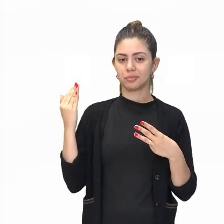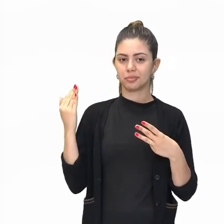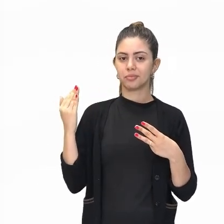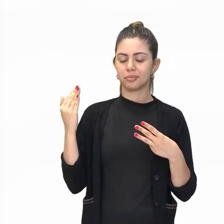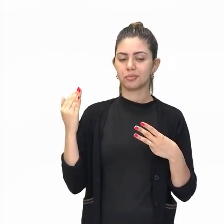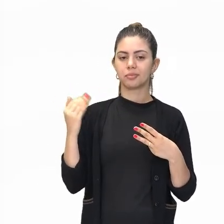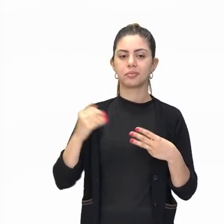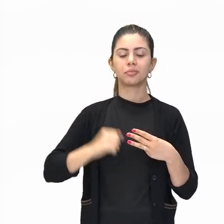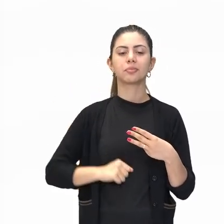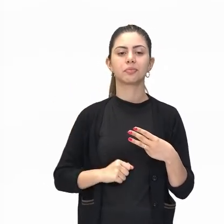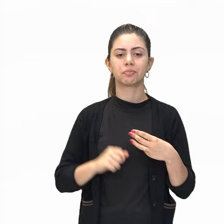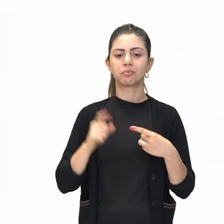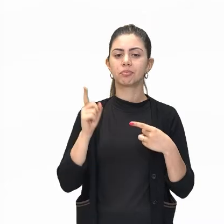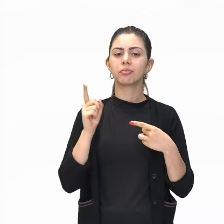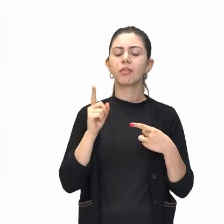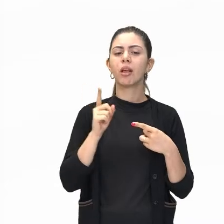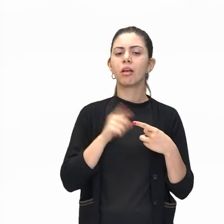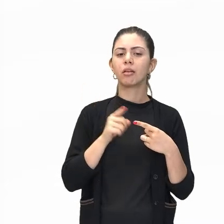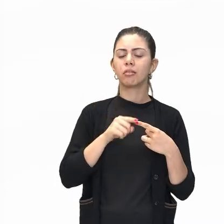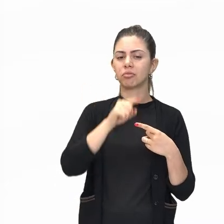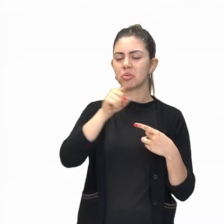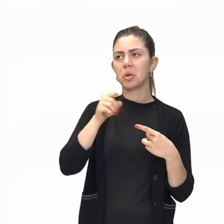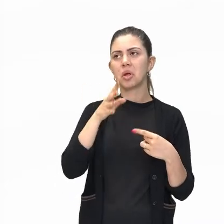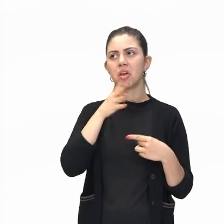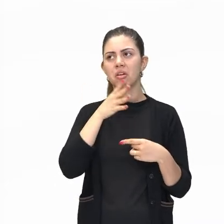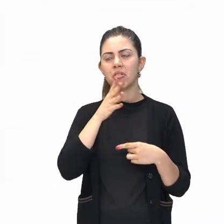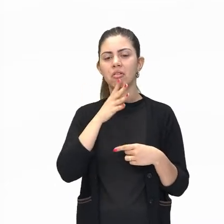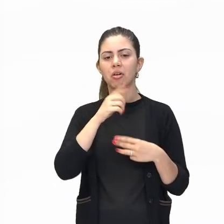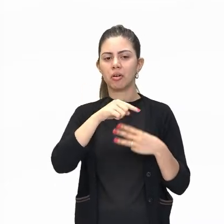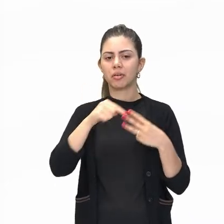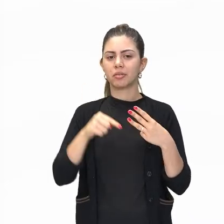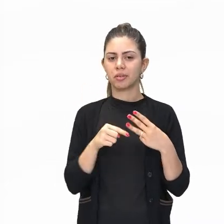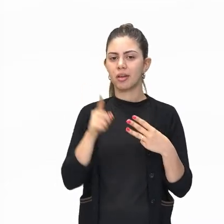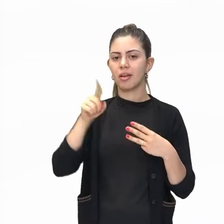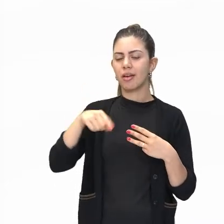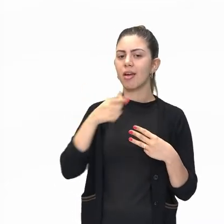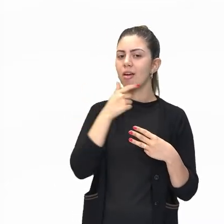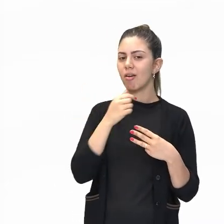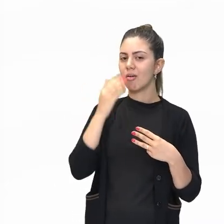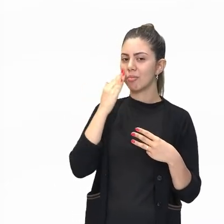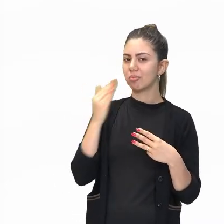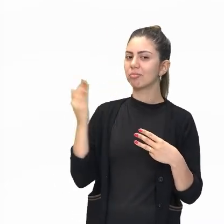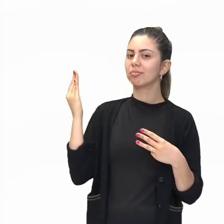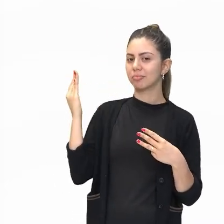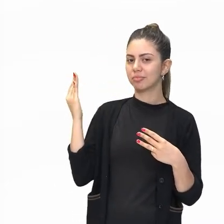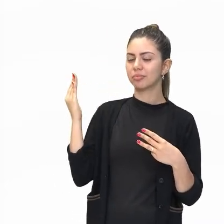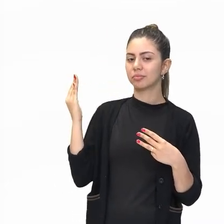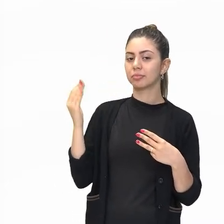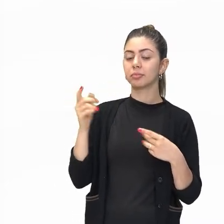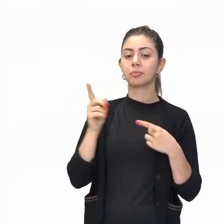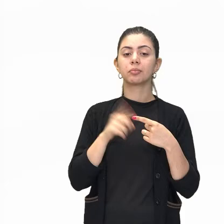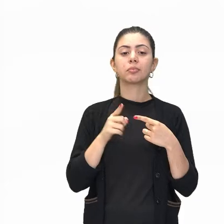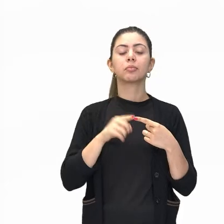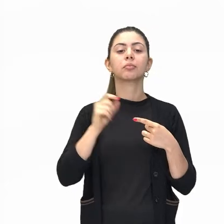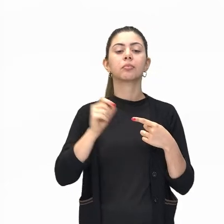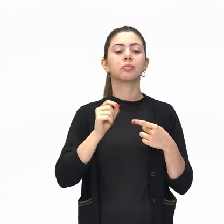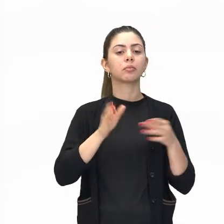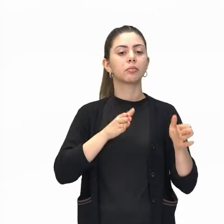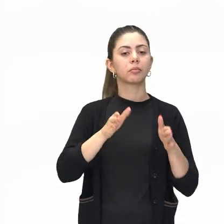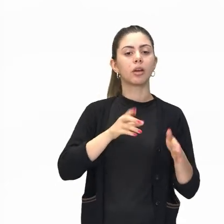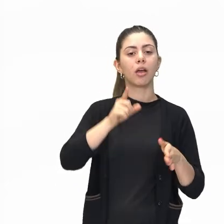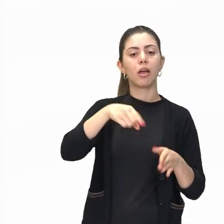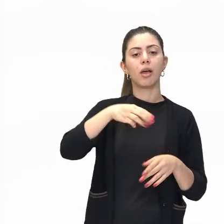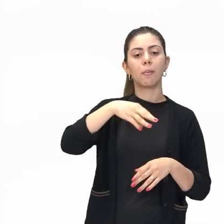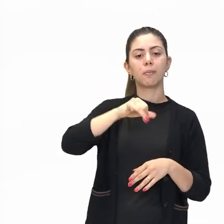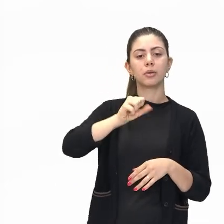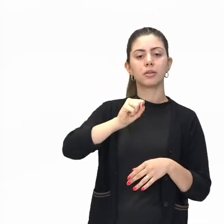desse escritor, que vocês devem conhecer ele melhor como Vinícius de Moraes. Primeira fase dele, ele tem a